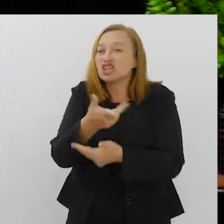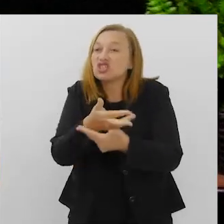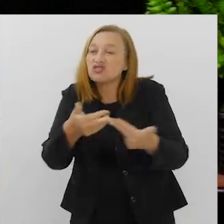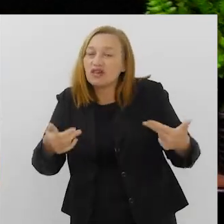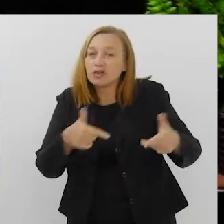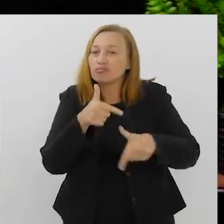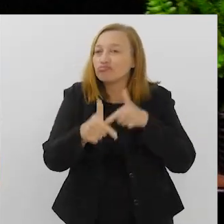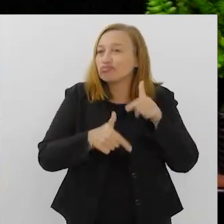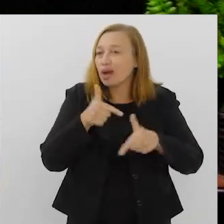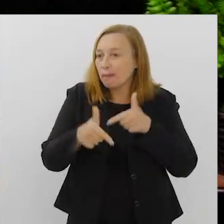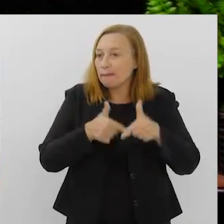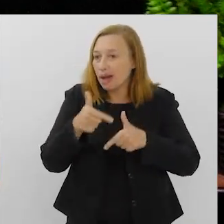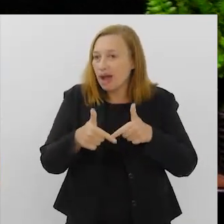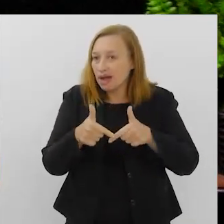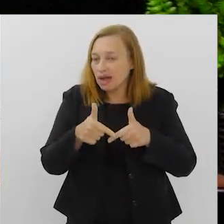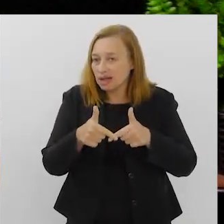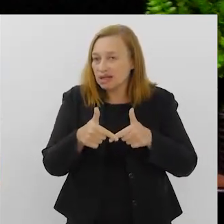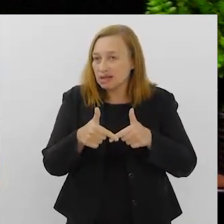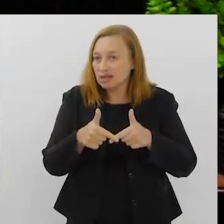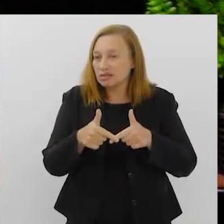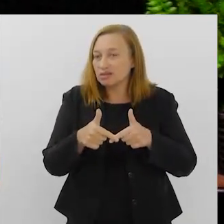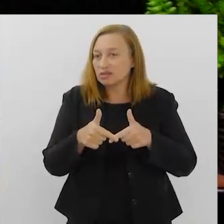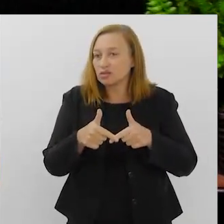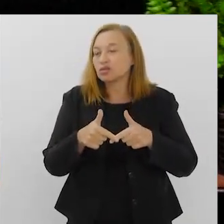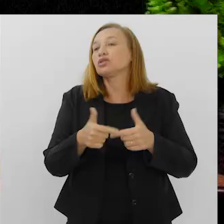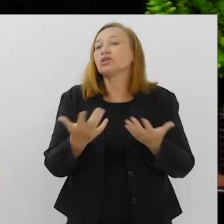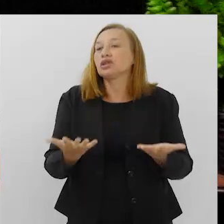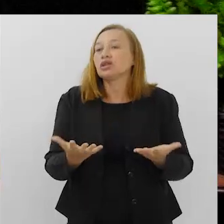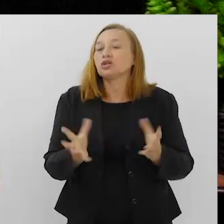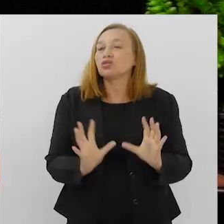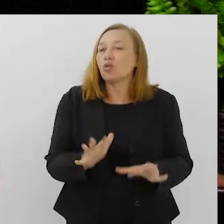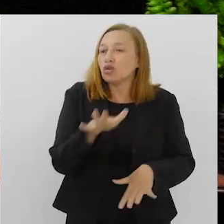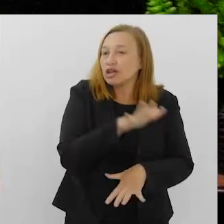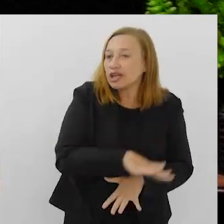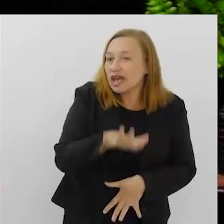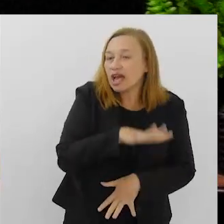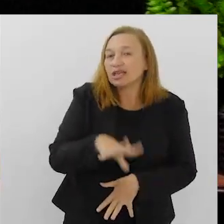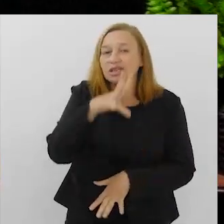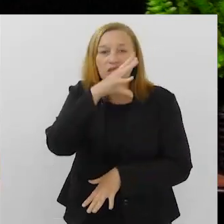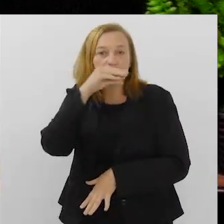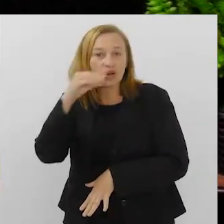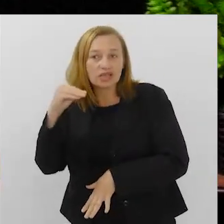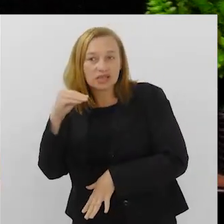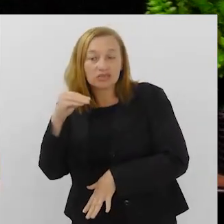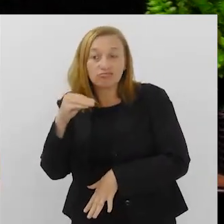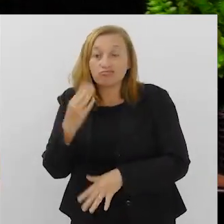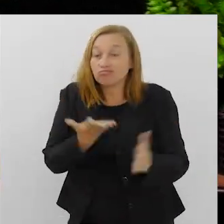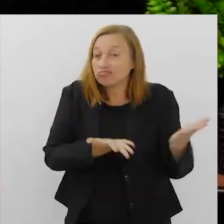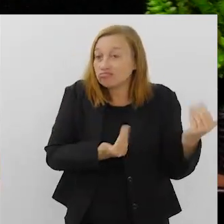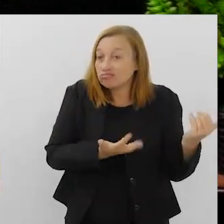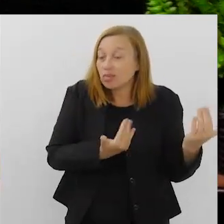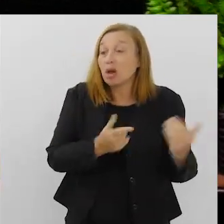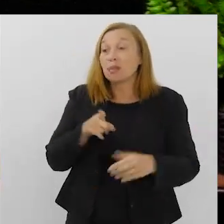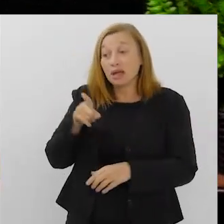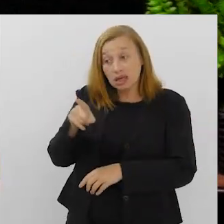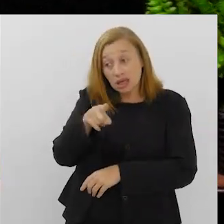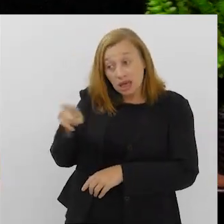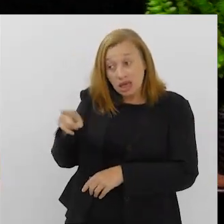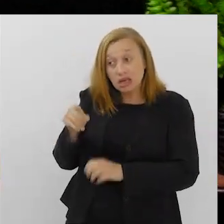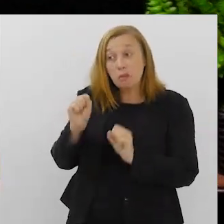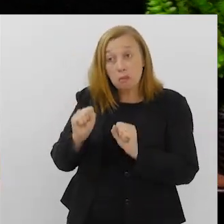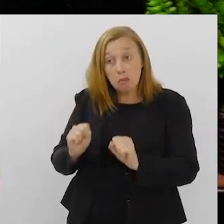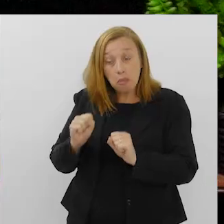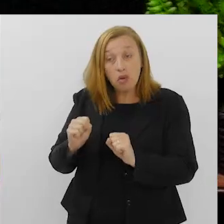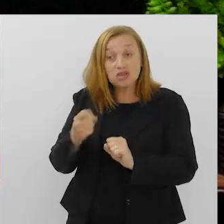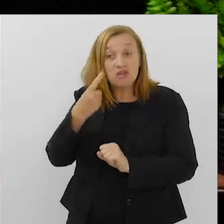gente tem diversos trabalhos intergeracionais, né, com crianças, com adolescentes, com jovens, para que